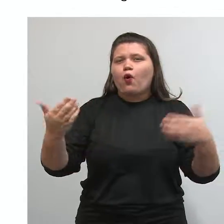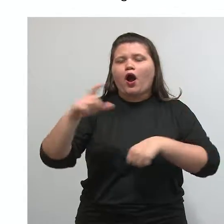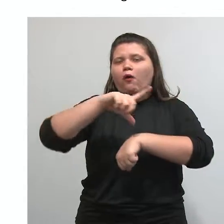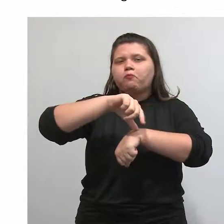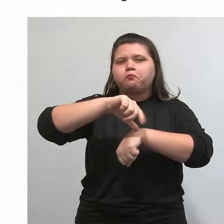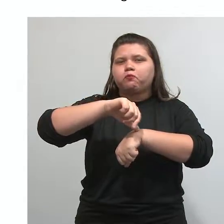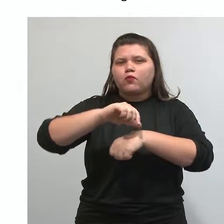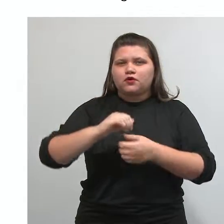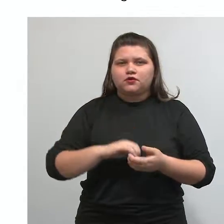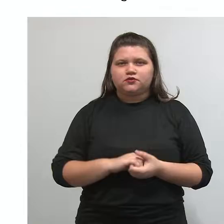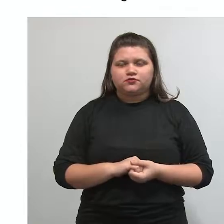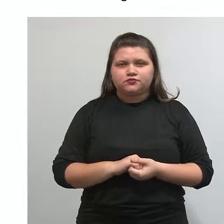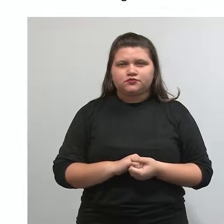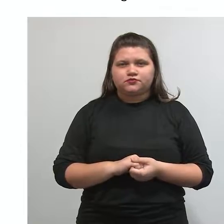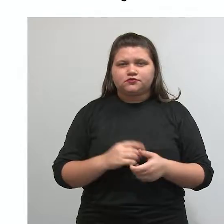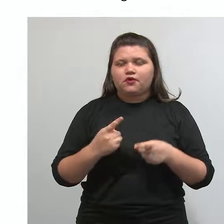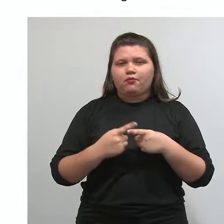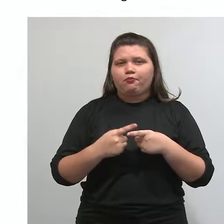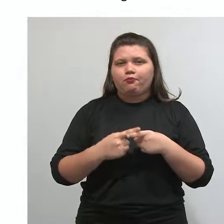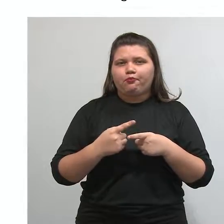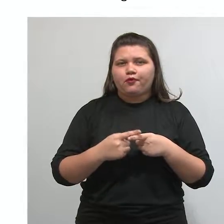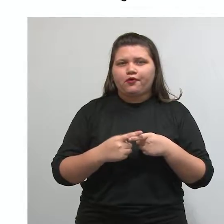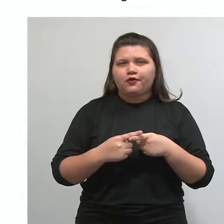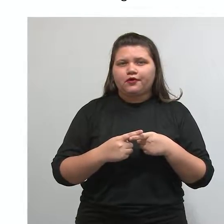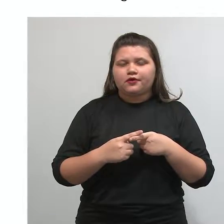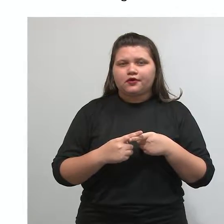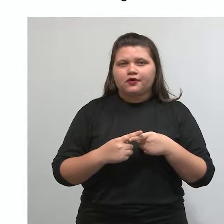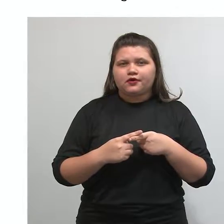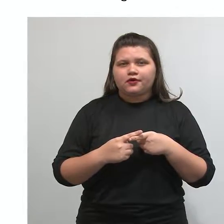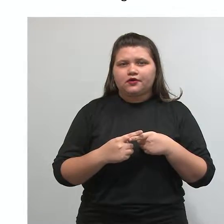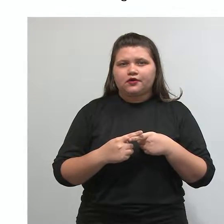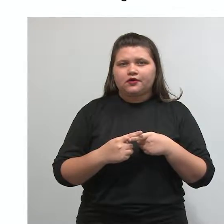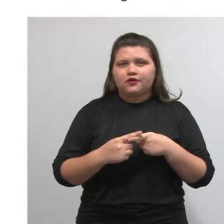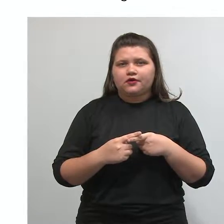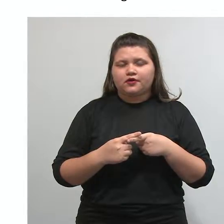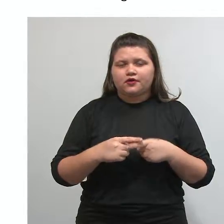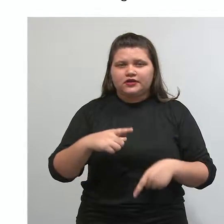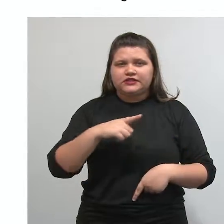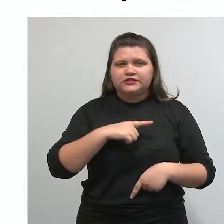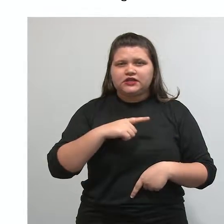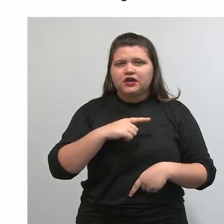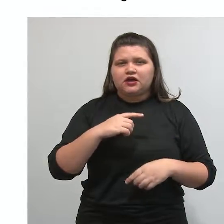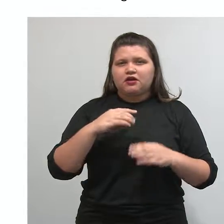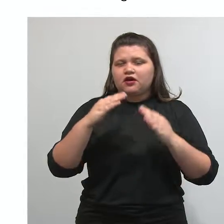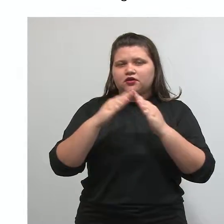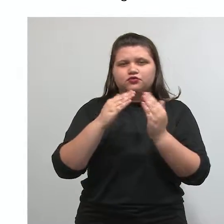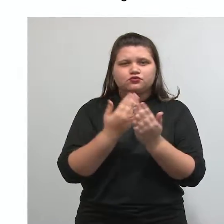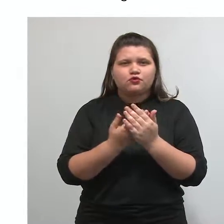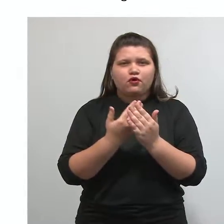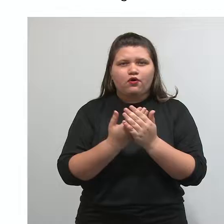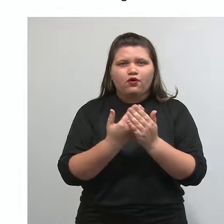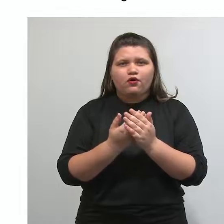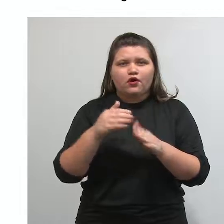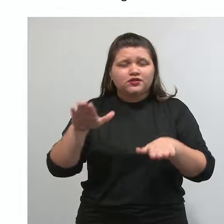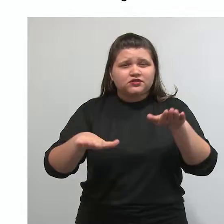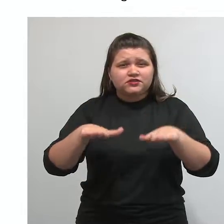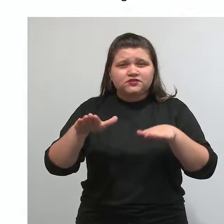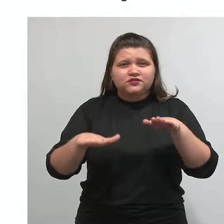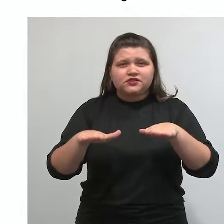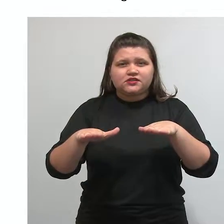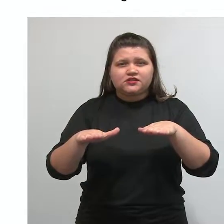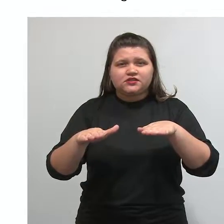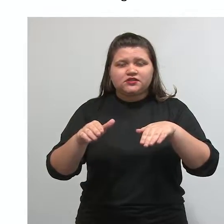de funcionamento. Por quê? Quando nós estamos lidando com turmas, com escolas, né, que funcionam manhã, tarde e